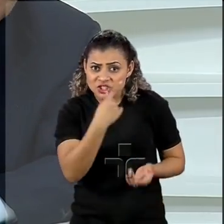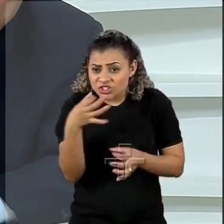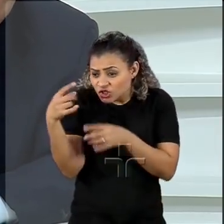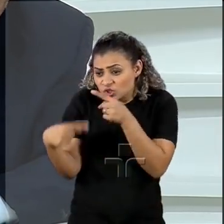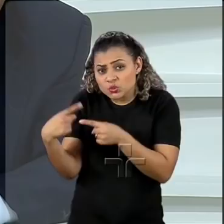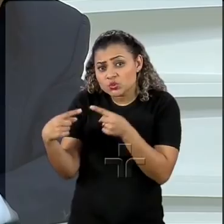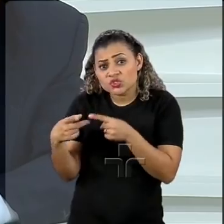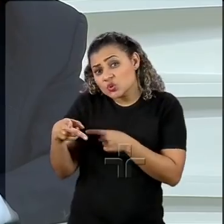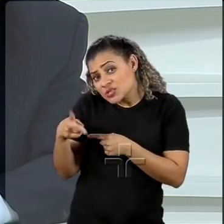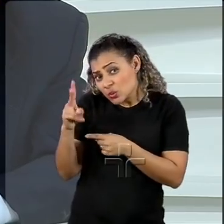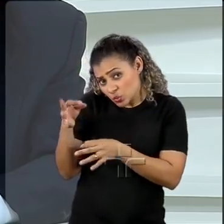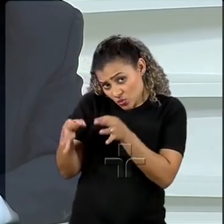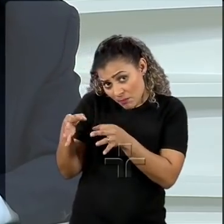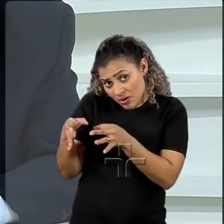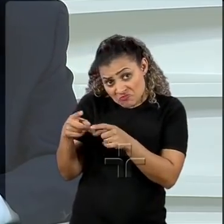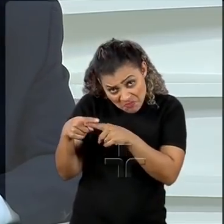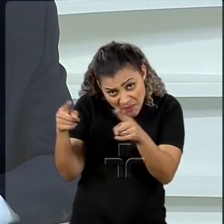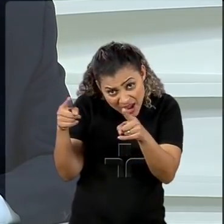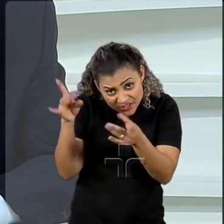instância, quando, na realidade,